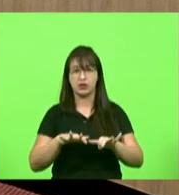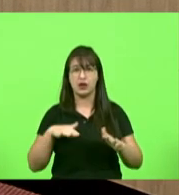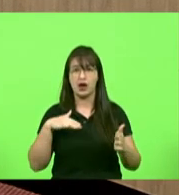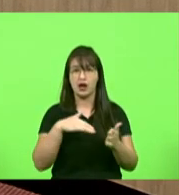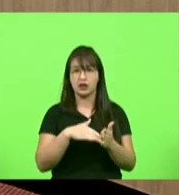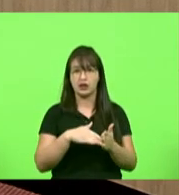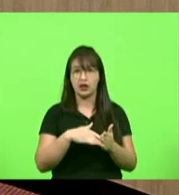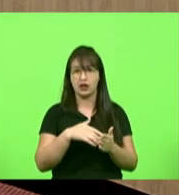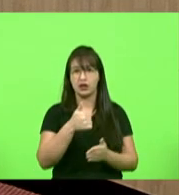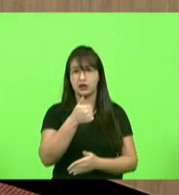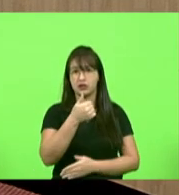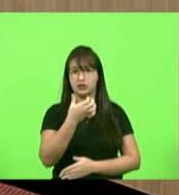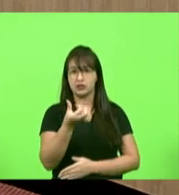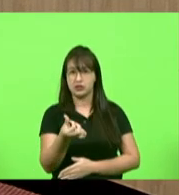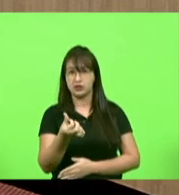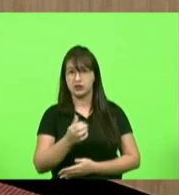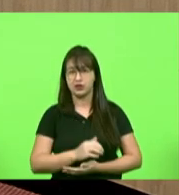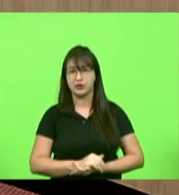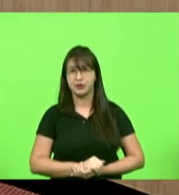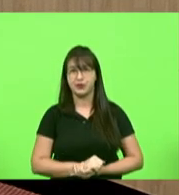às 16 horas e aí Obrigado.